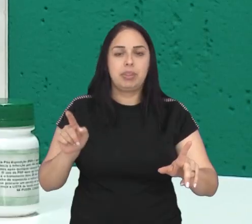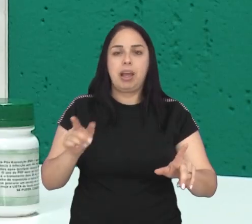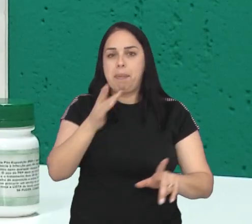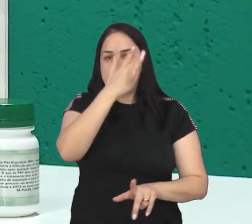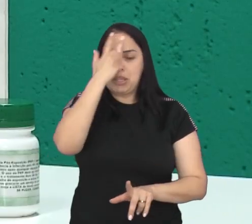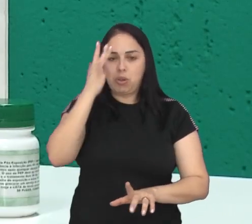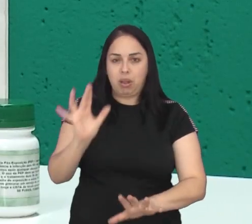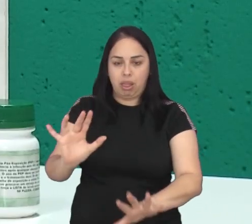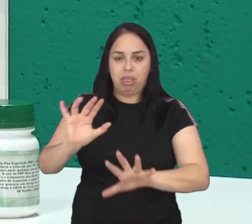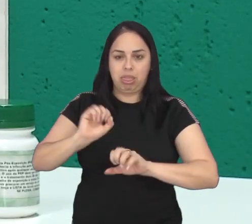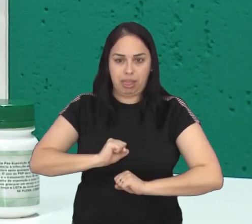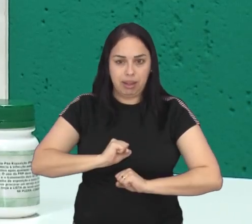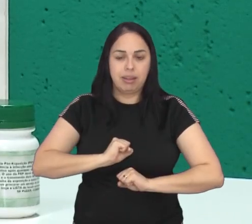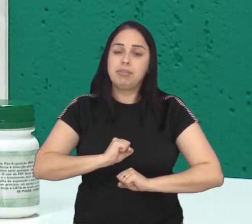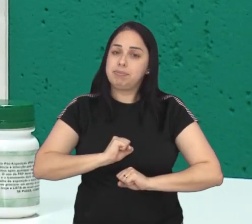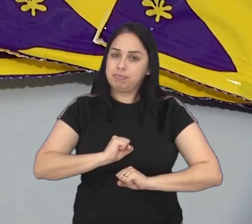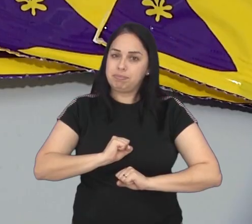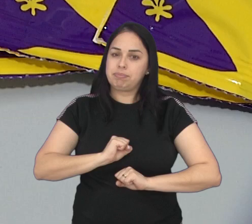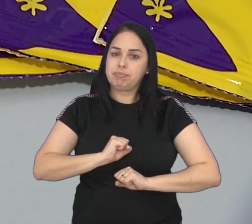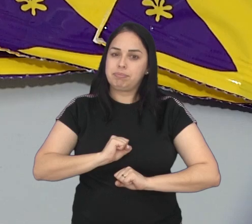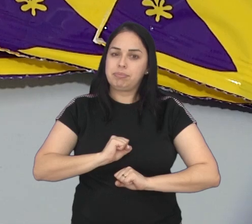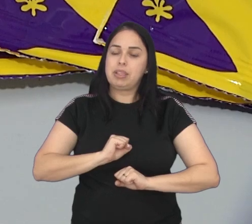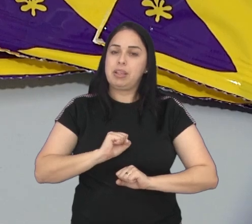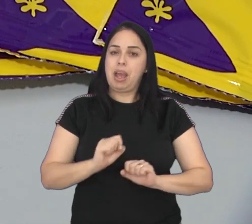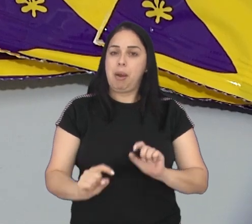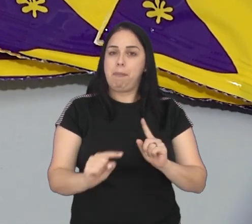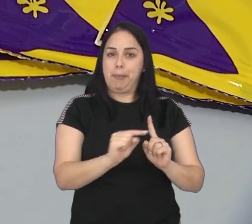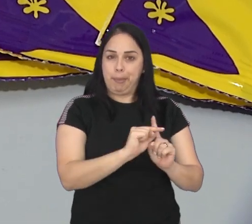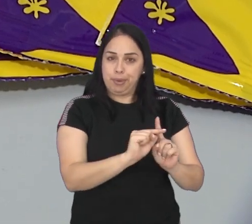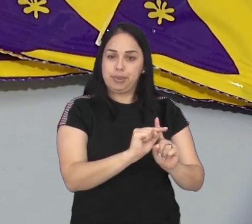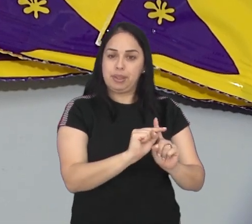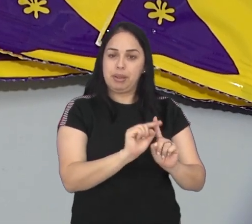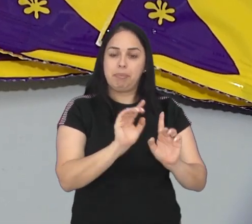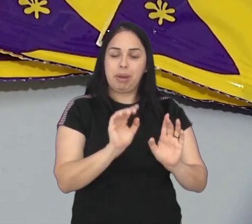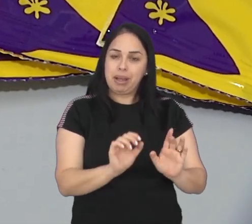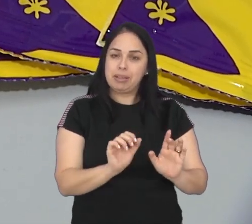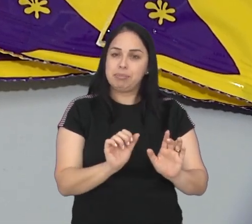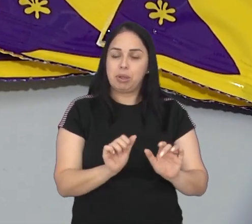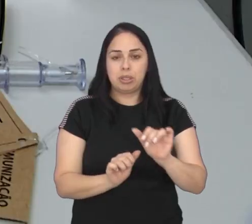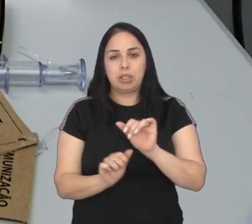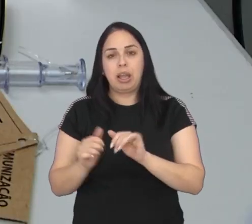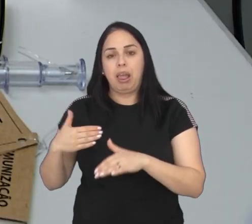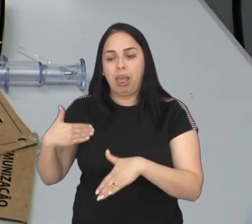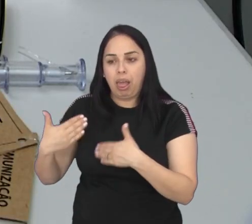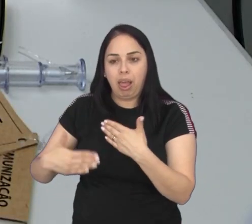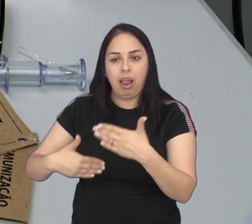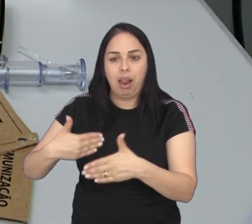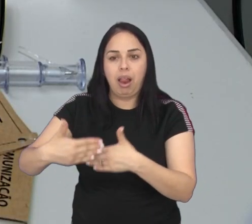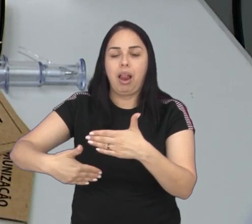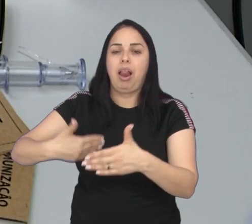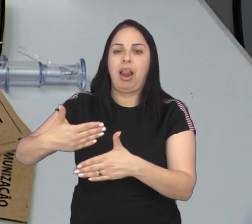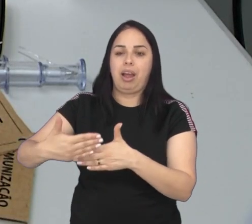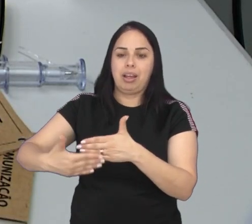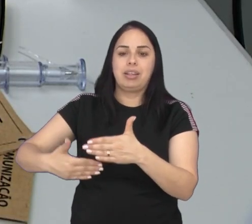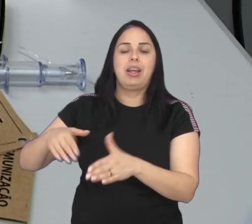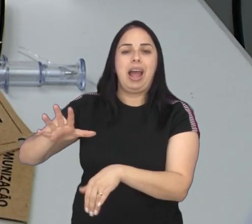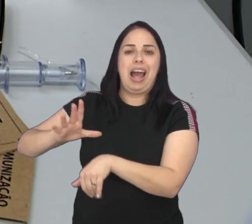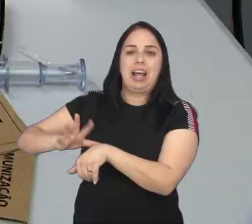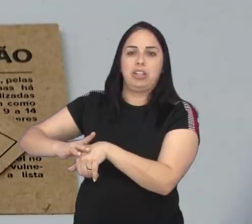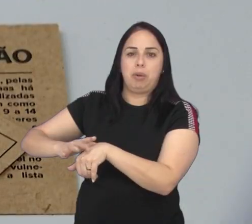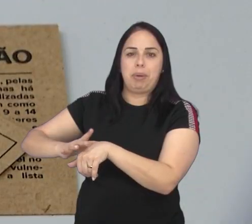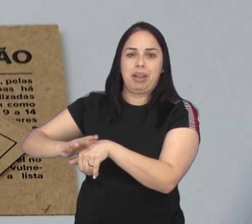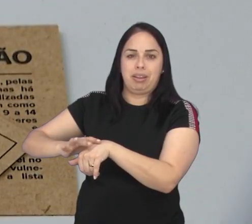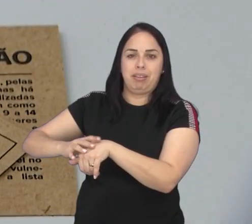O paciente que é contaminado pelo HIV passa a ser soropositivo, mas pode não desenvolver a